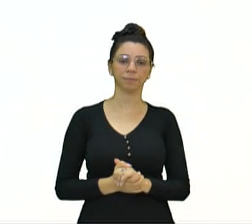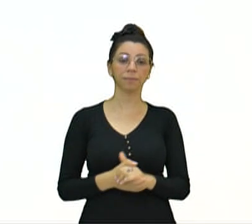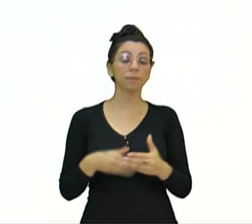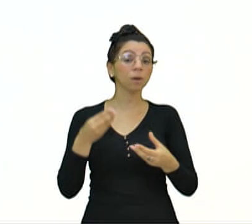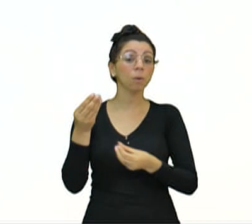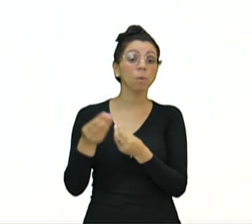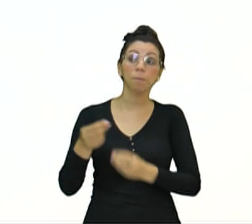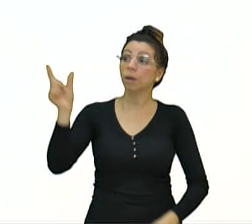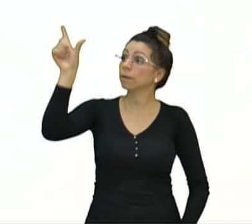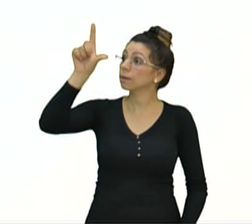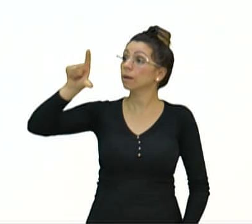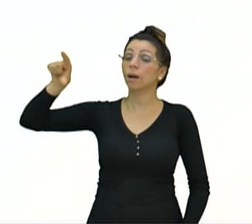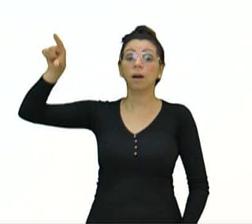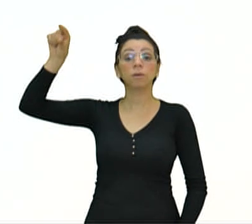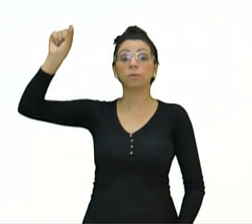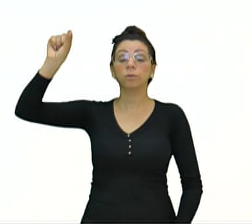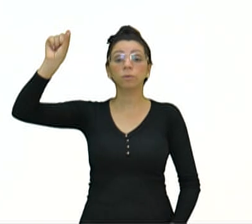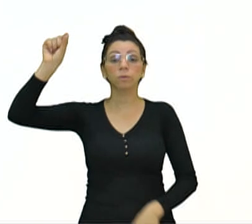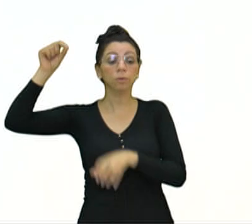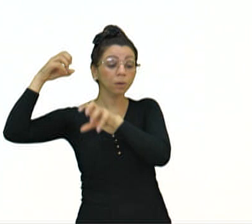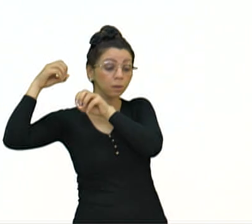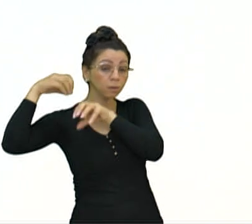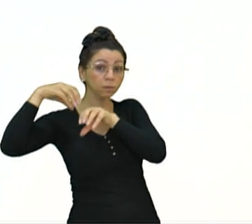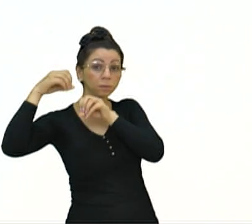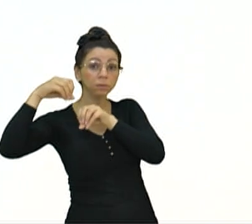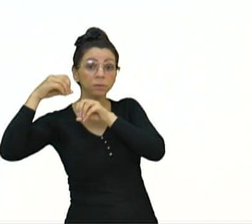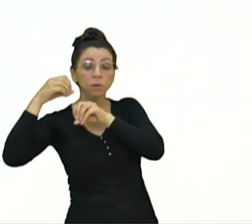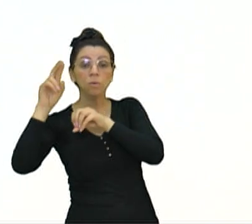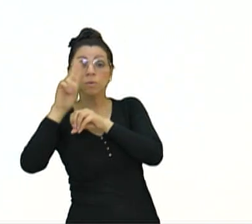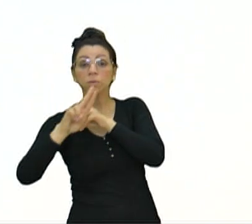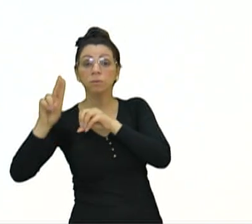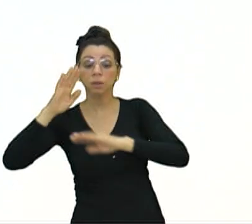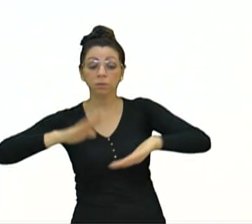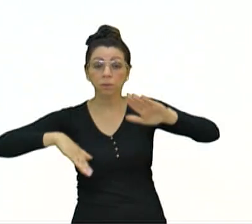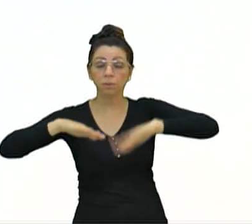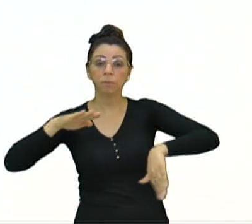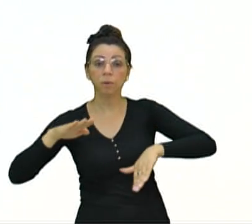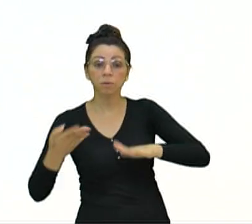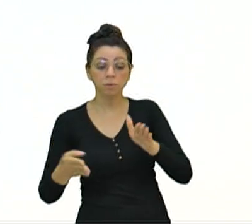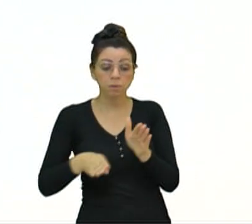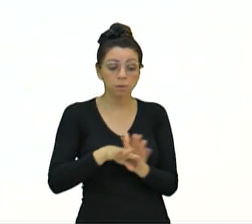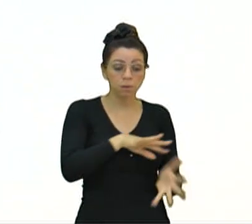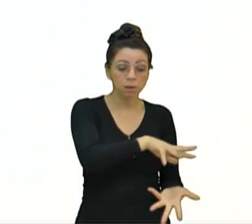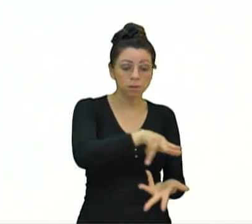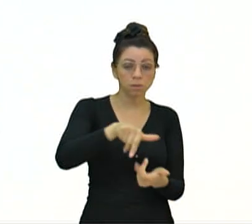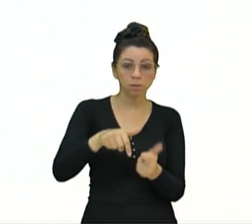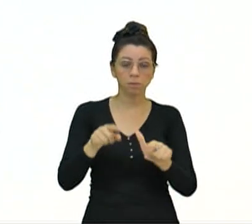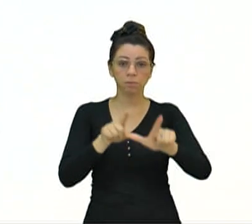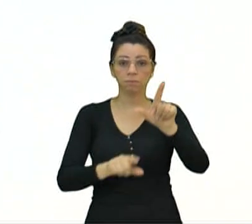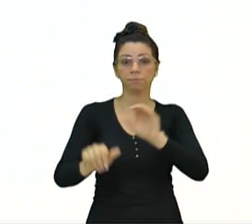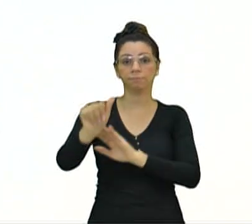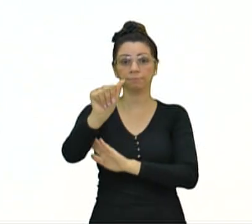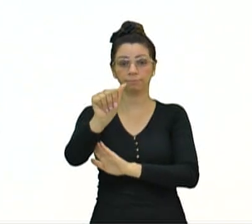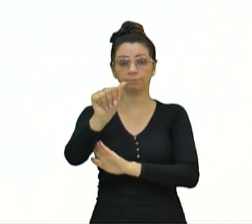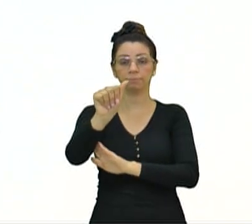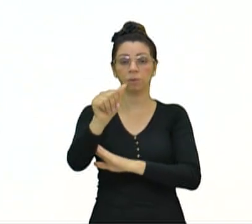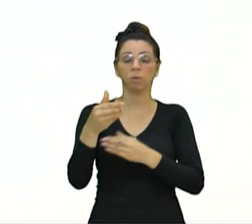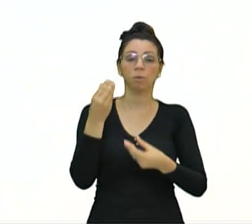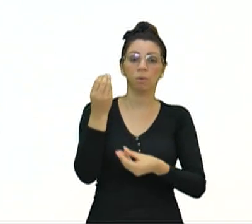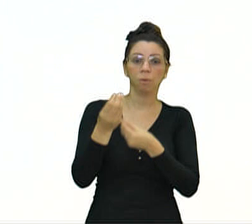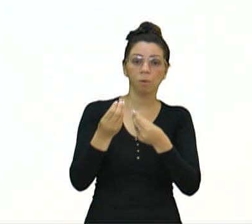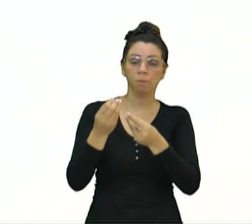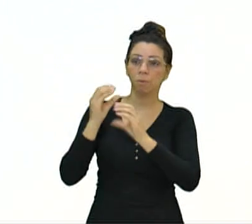lua orientou o macaco a usar o tambor quando chegasse à Terra? Letra A, como meio